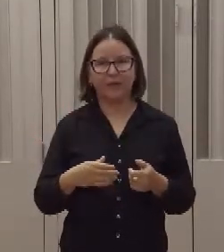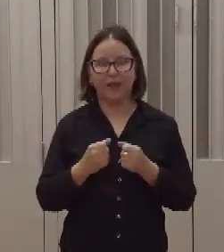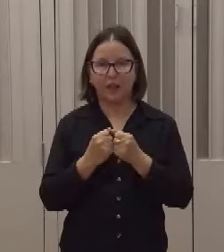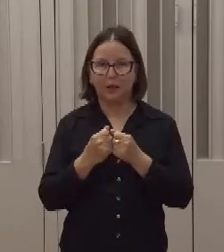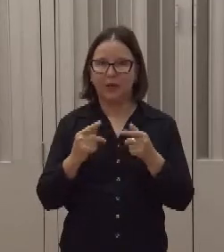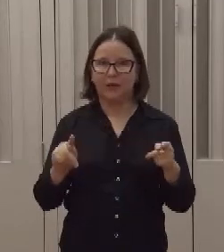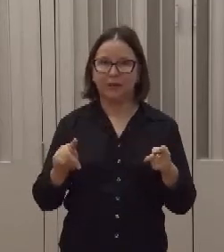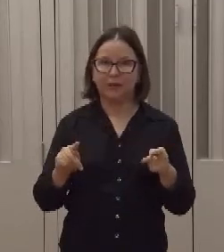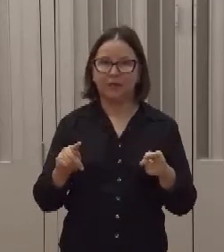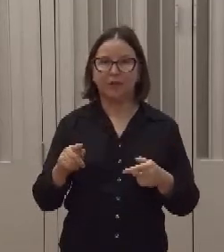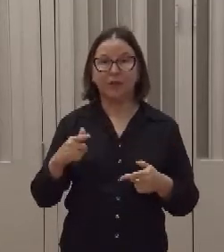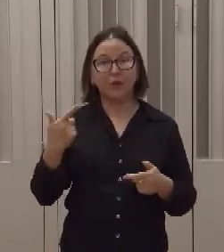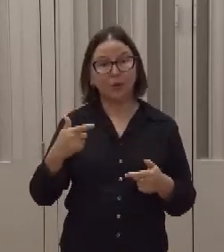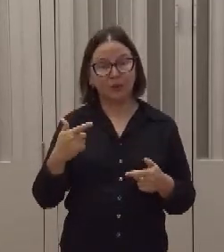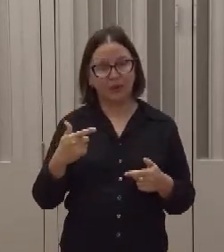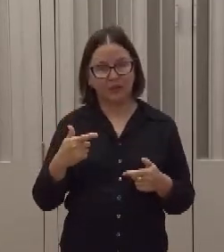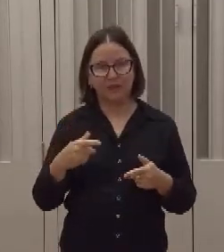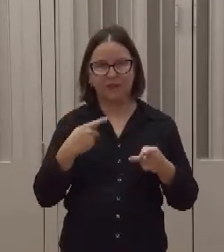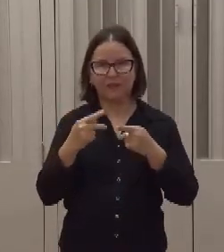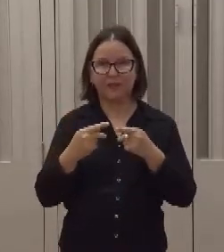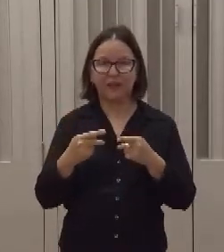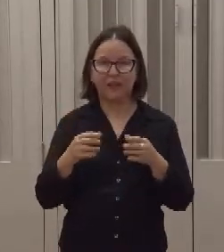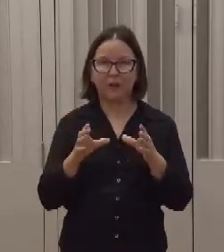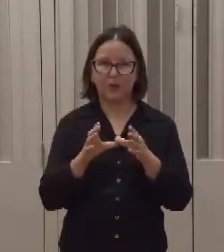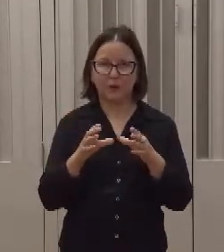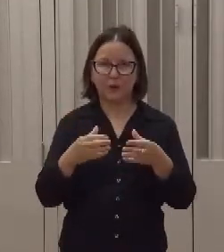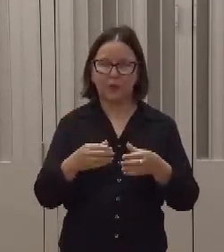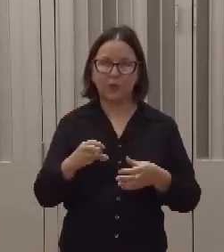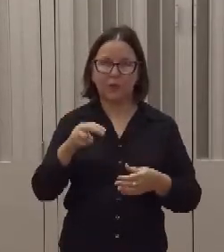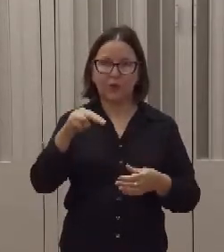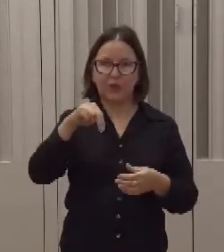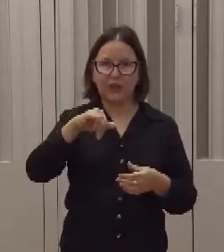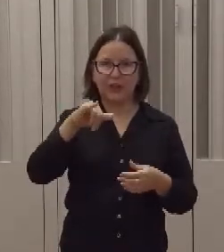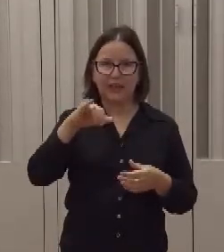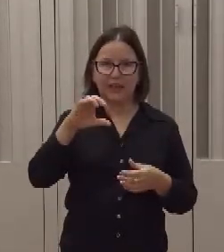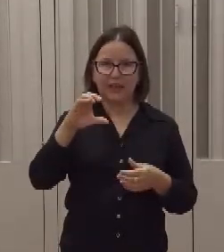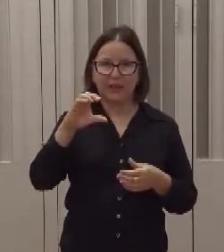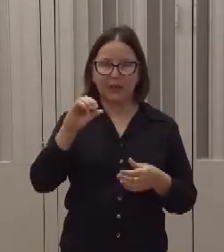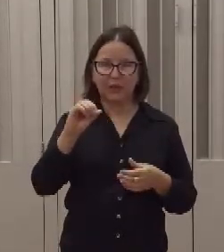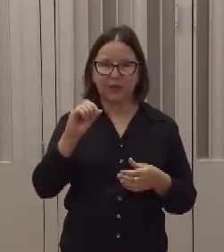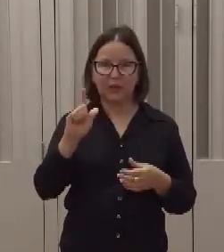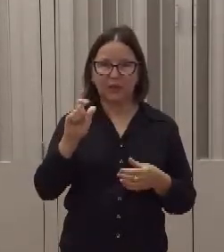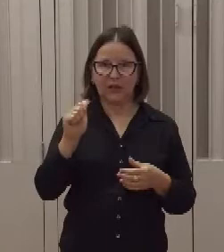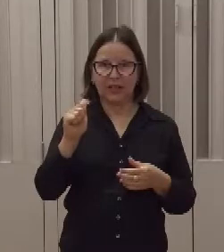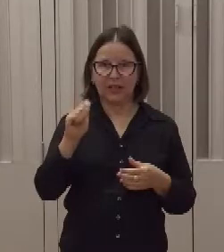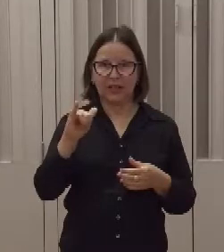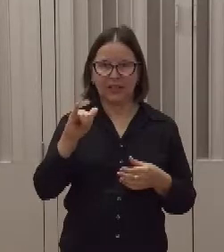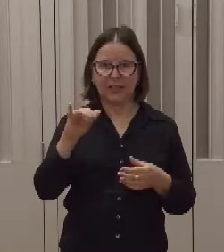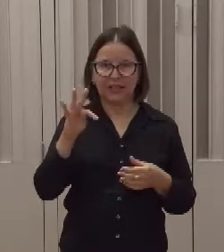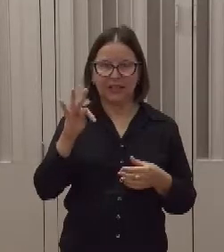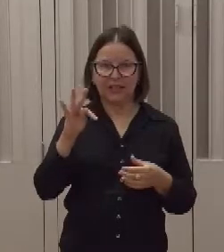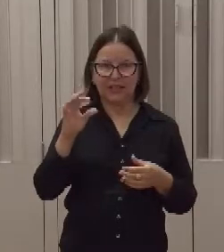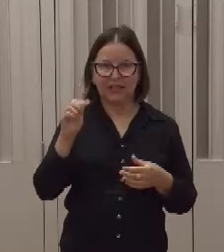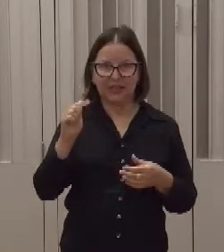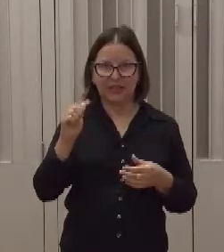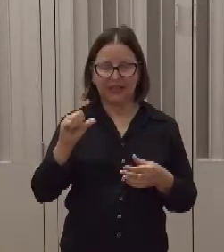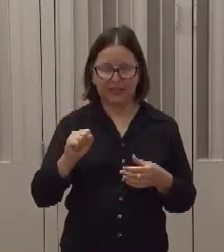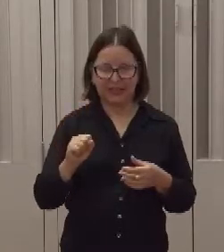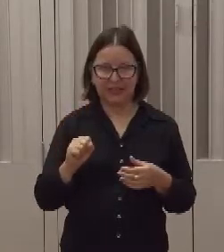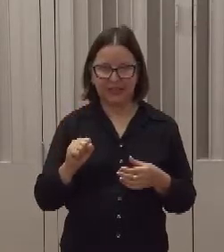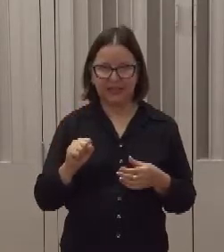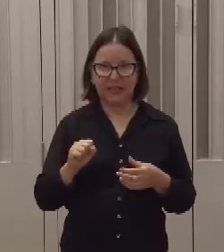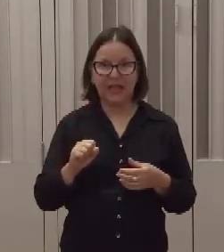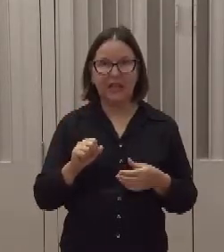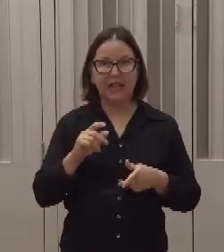vezes são citados os nicolaítas. E boa parte dos historiadores concorda que provavelmente eles seguiam a doutrina do